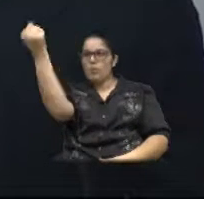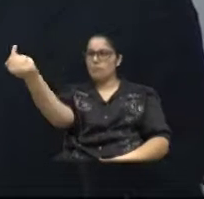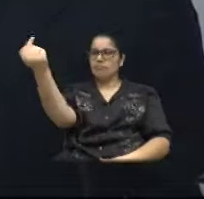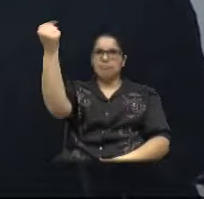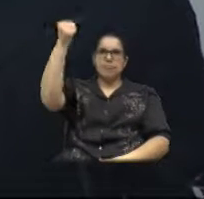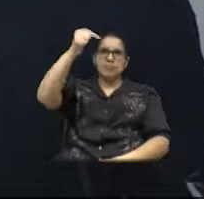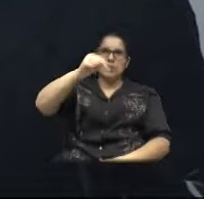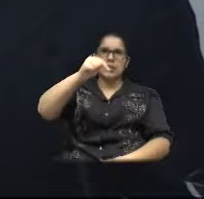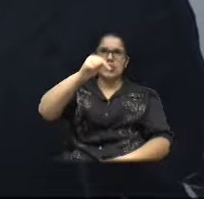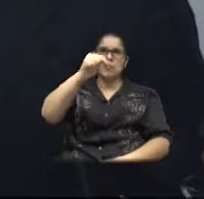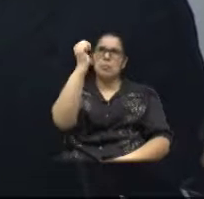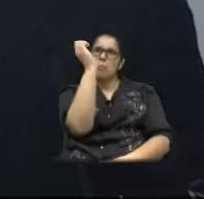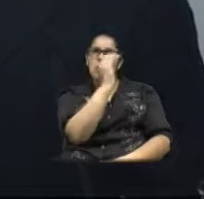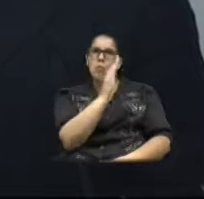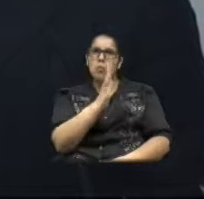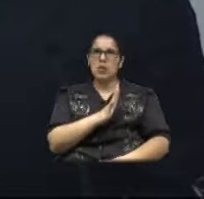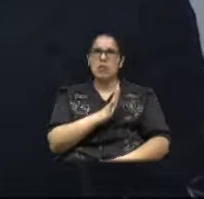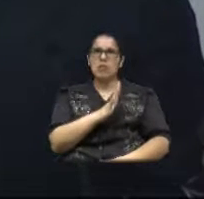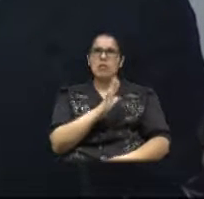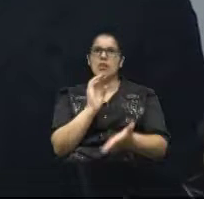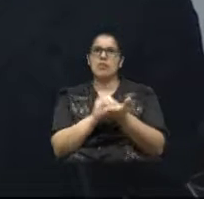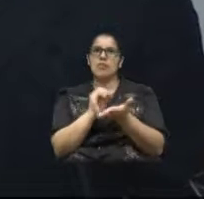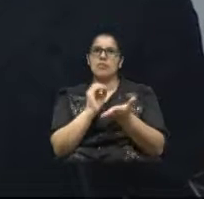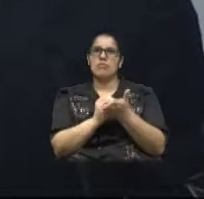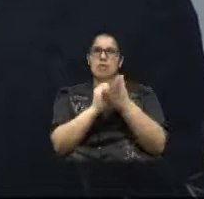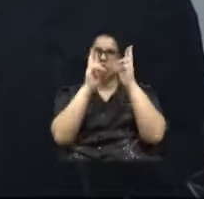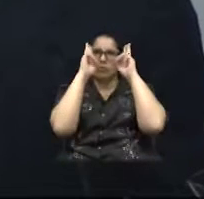cá e acabam desrespeitando,